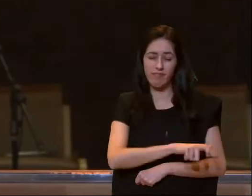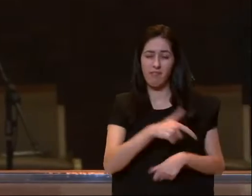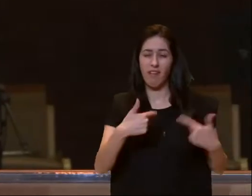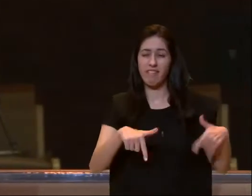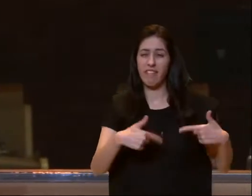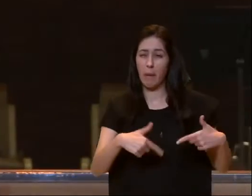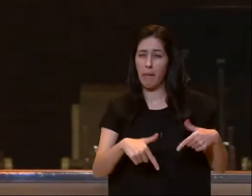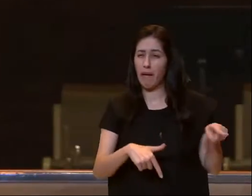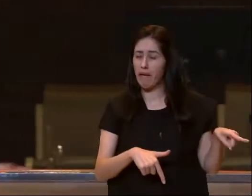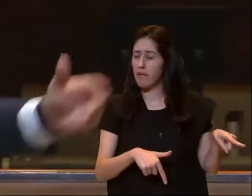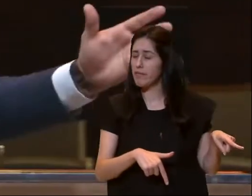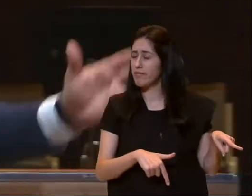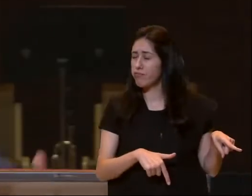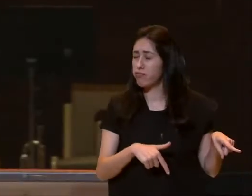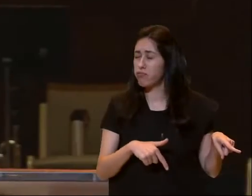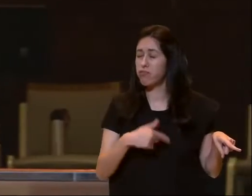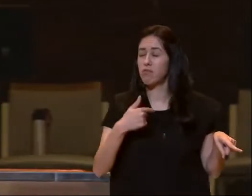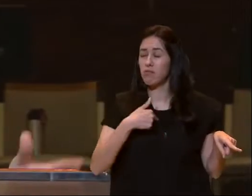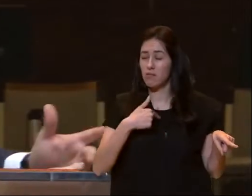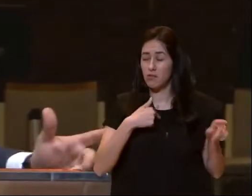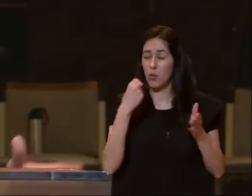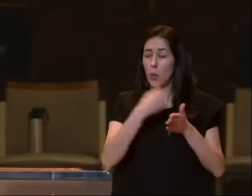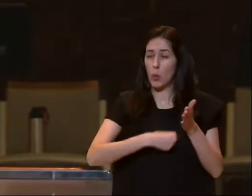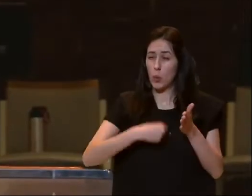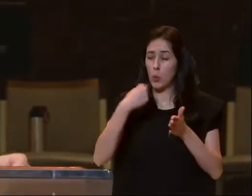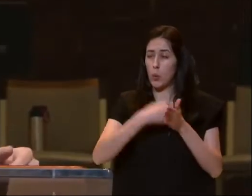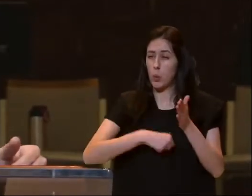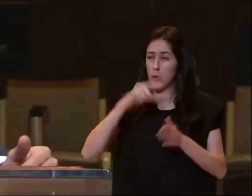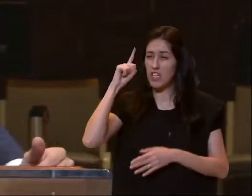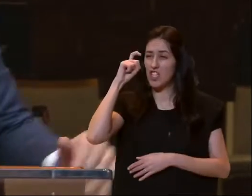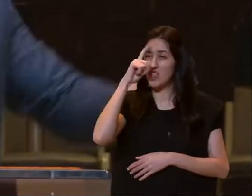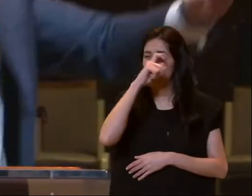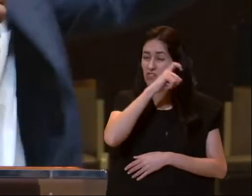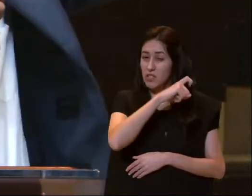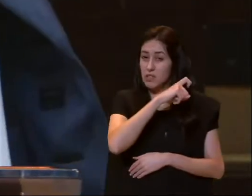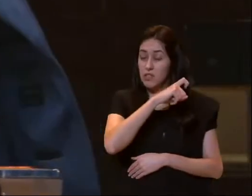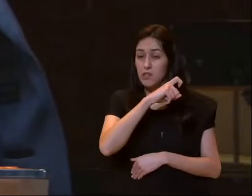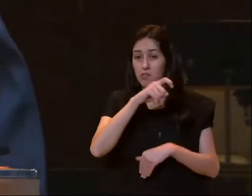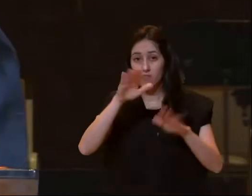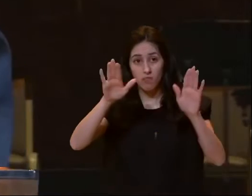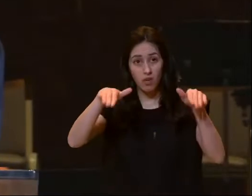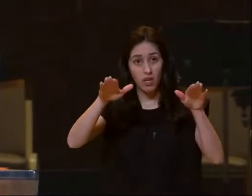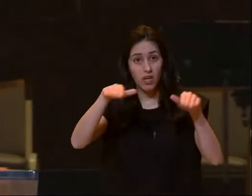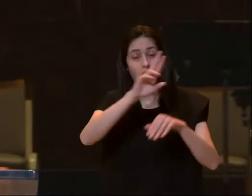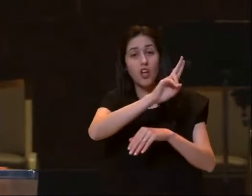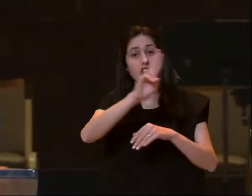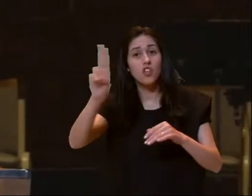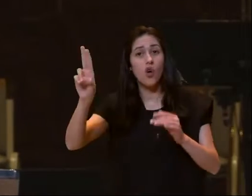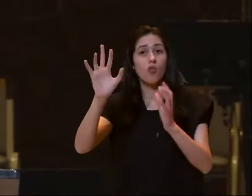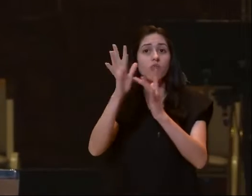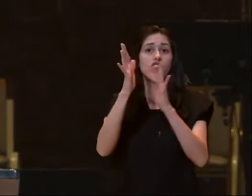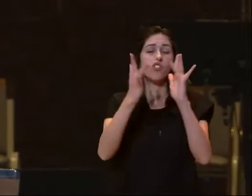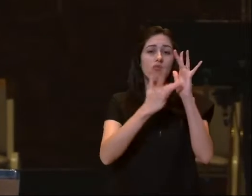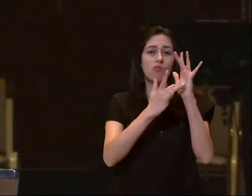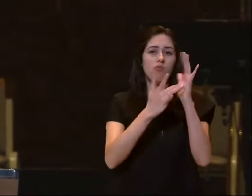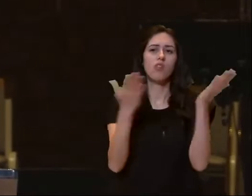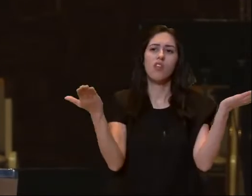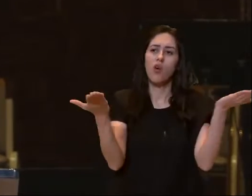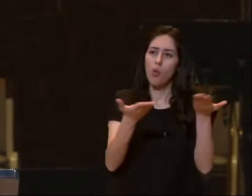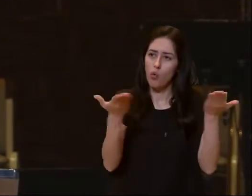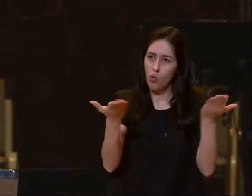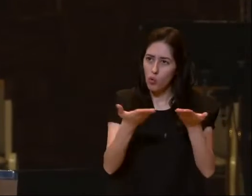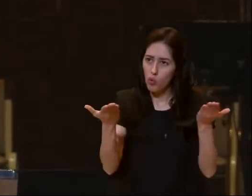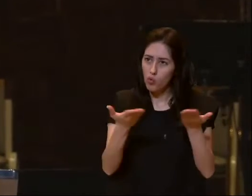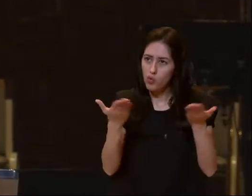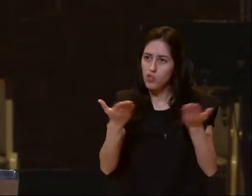sabe a luta que eu tenho passado. Ei, em nome de Jesus, hoje,